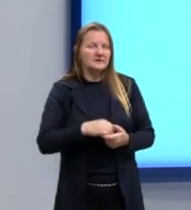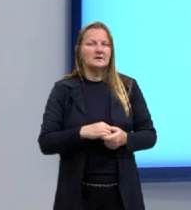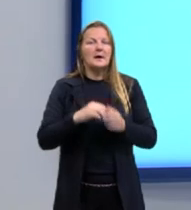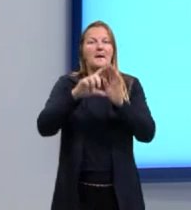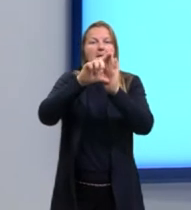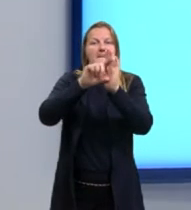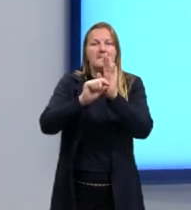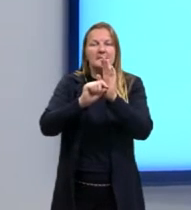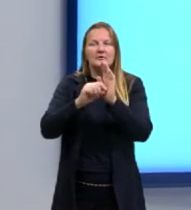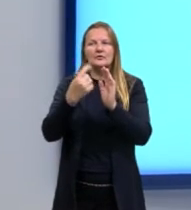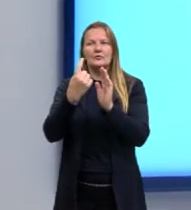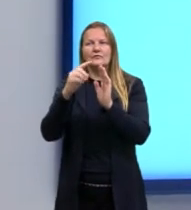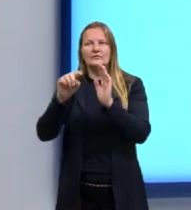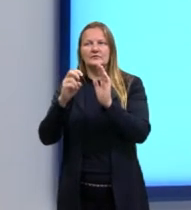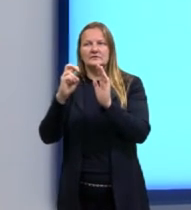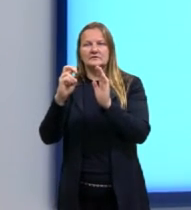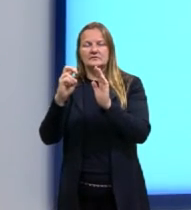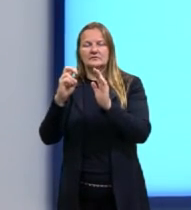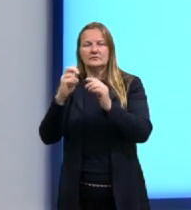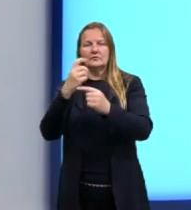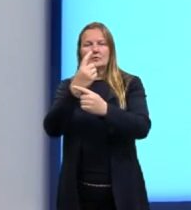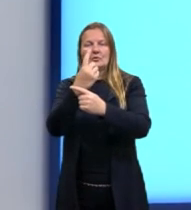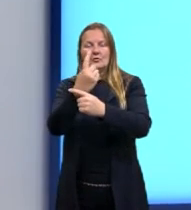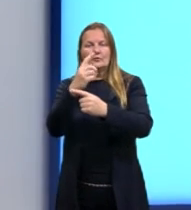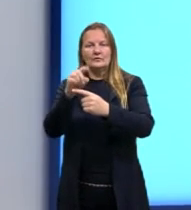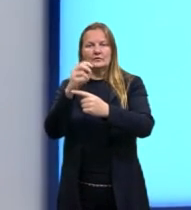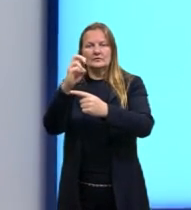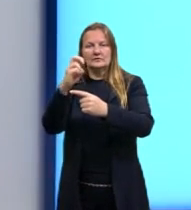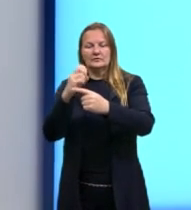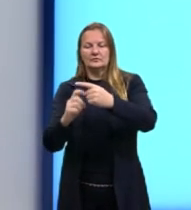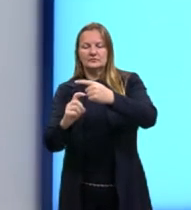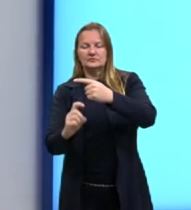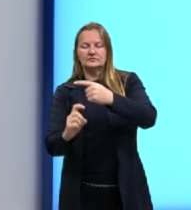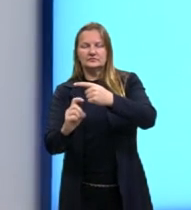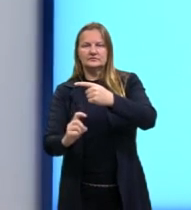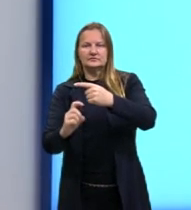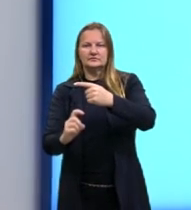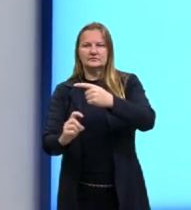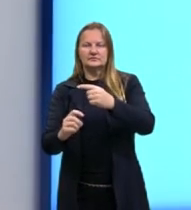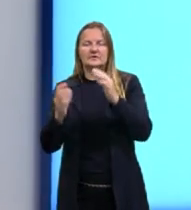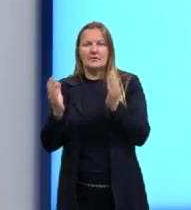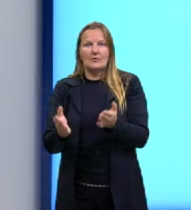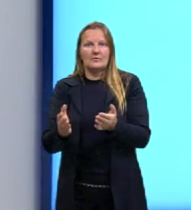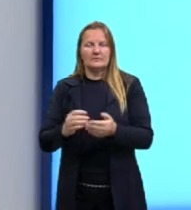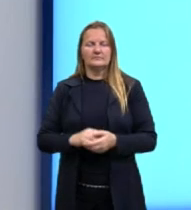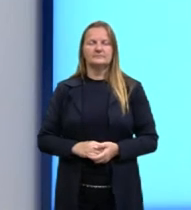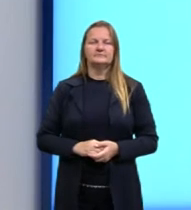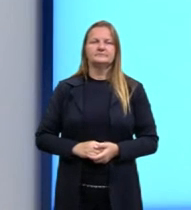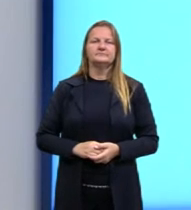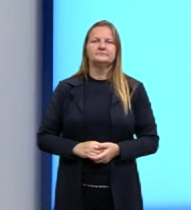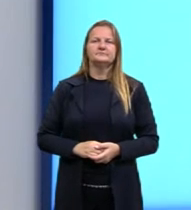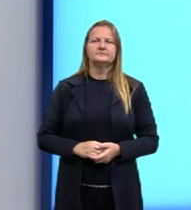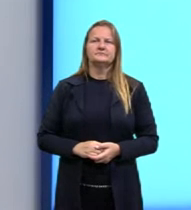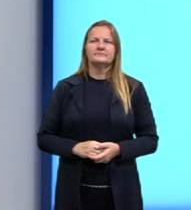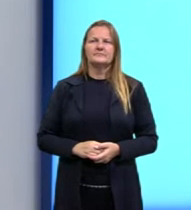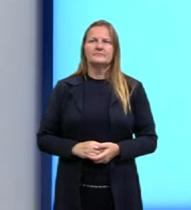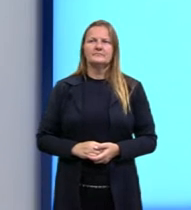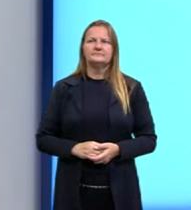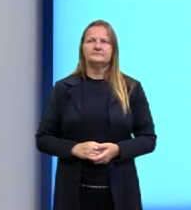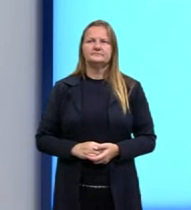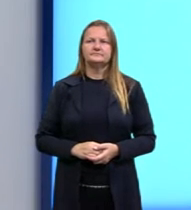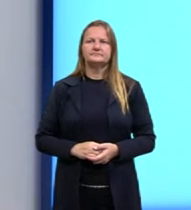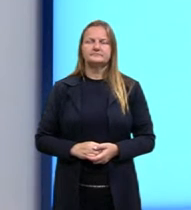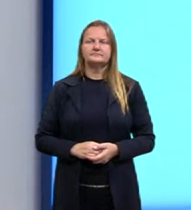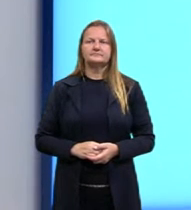que 1,5 sobre x a ração atual Aqui nós temos